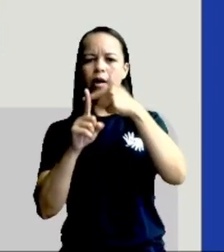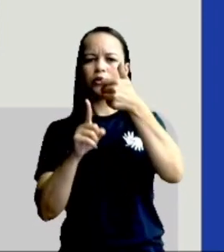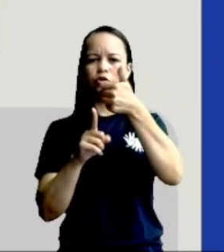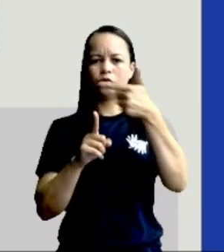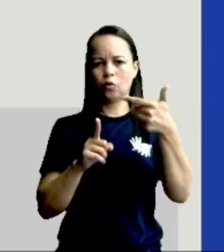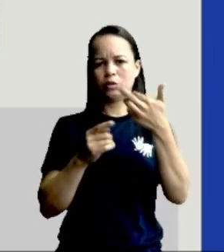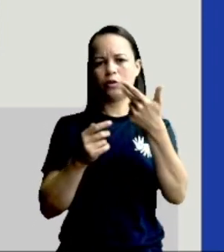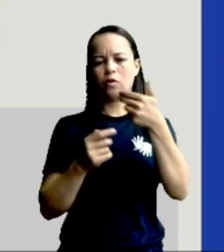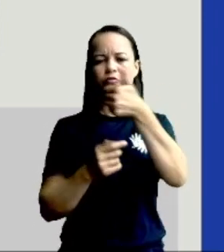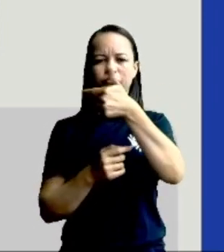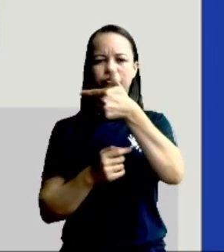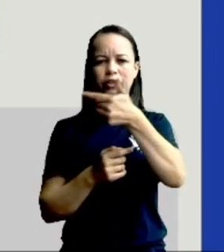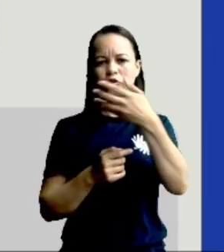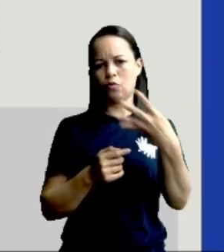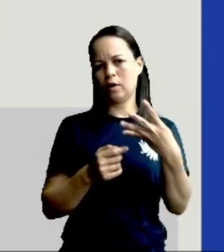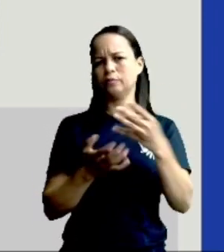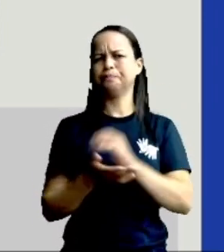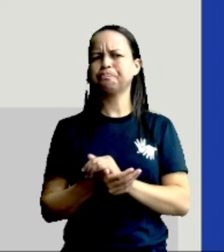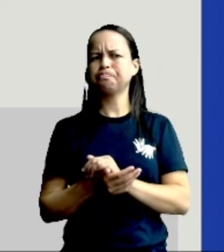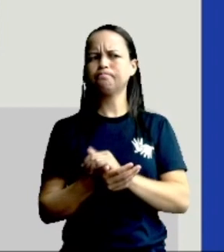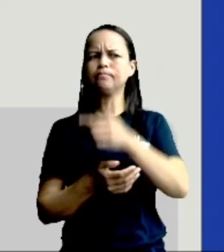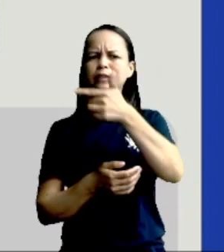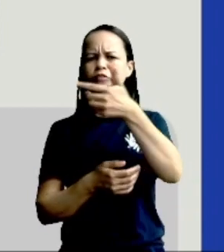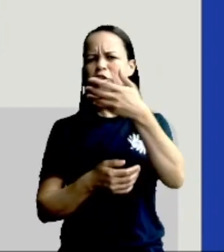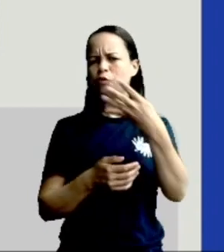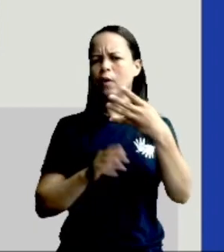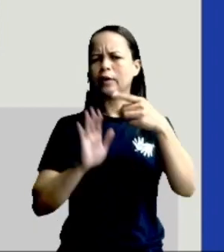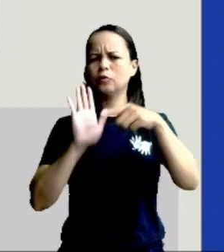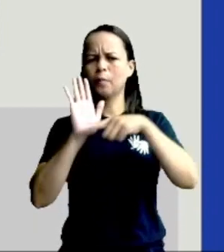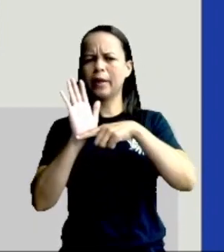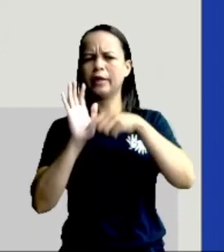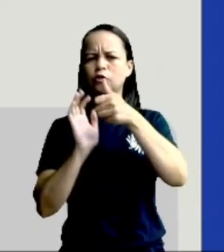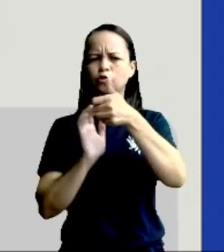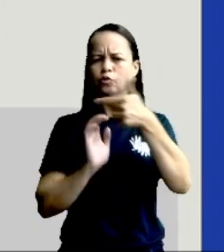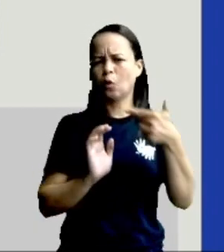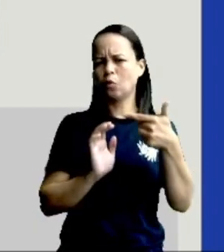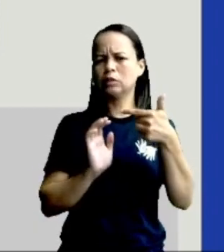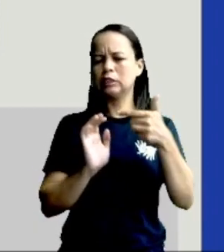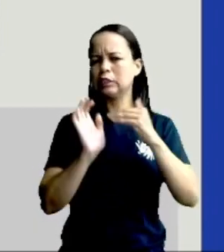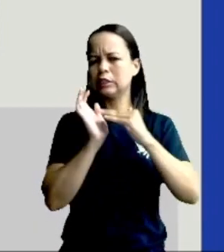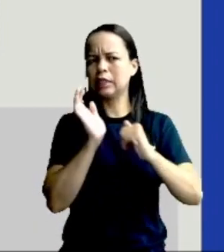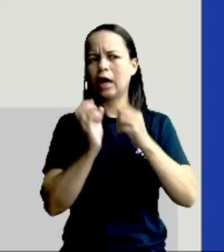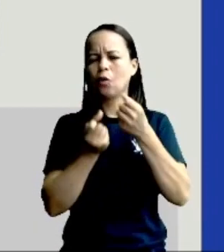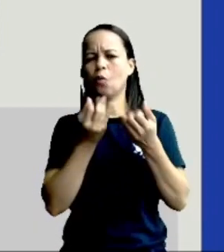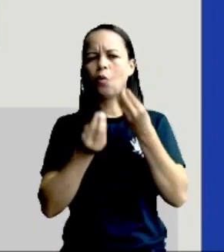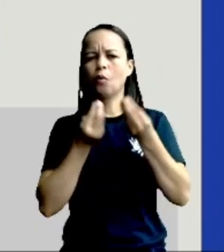Ou 24 tirando 12, como é que eu vou fazer essa subtração de cabeça, professora? Vejam aí que os